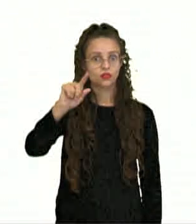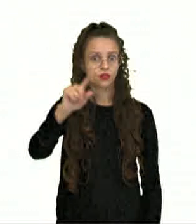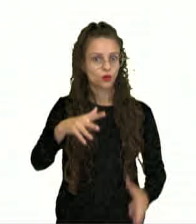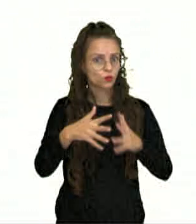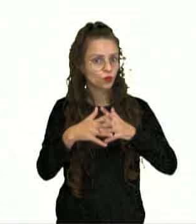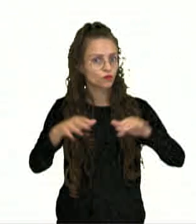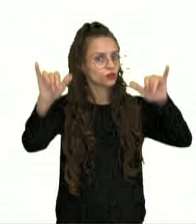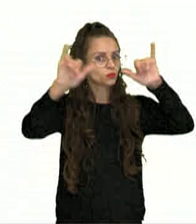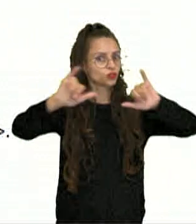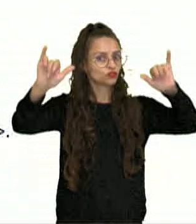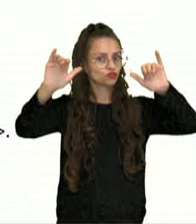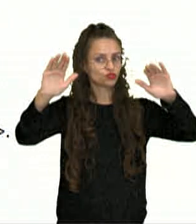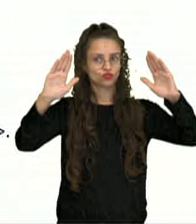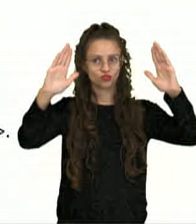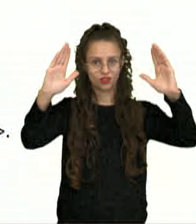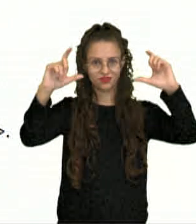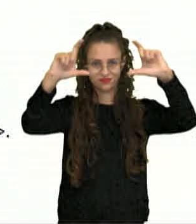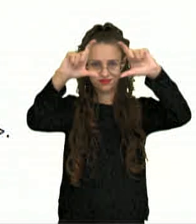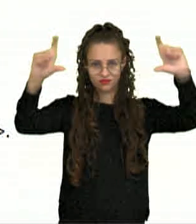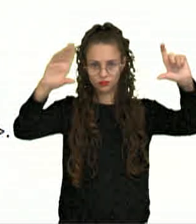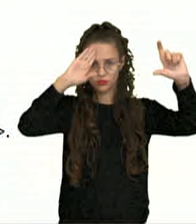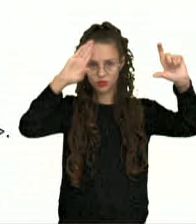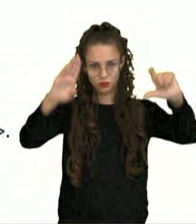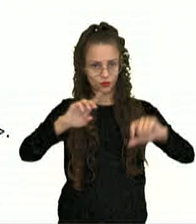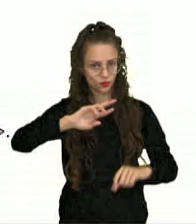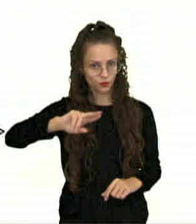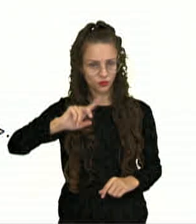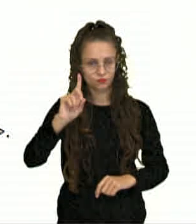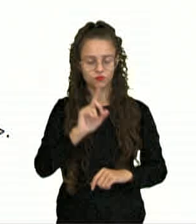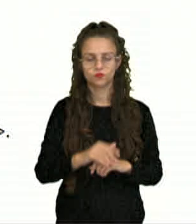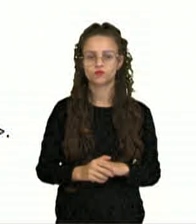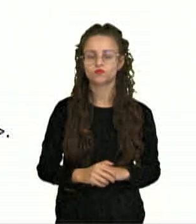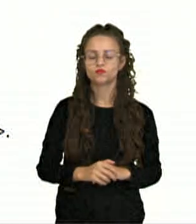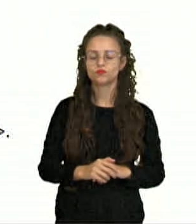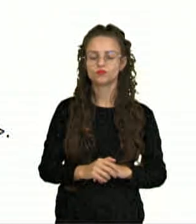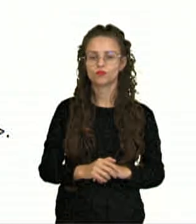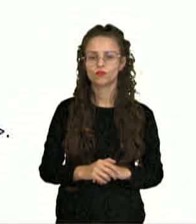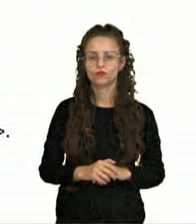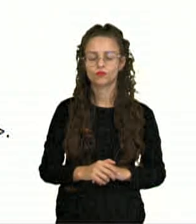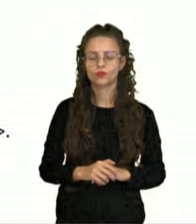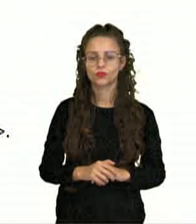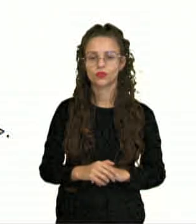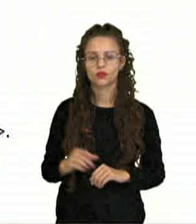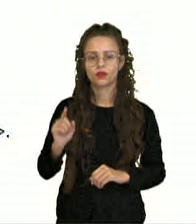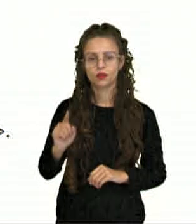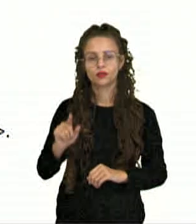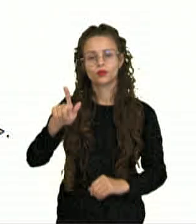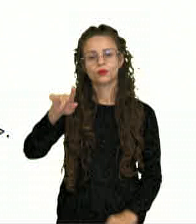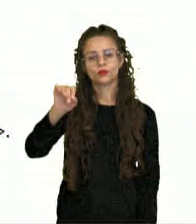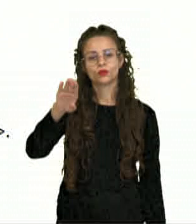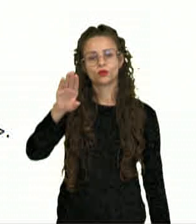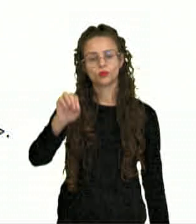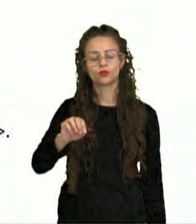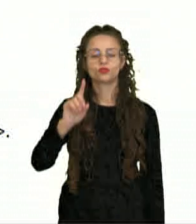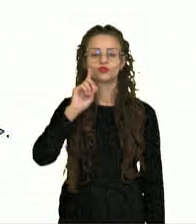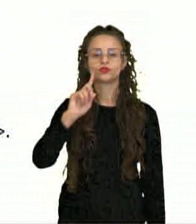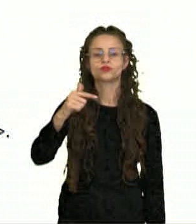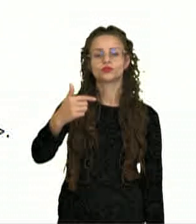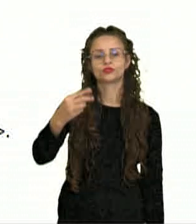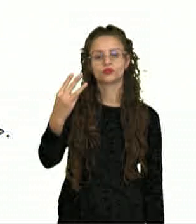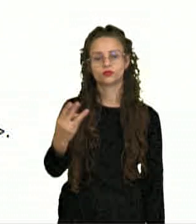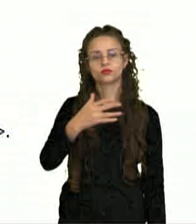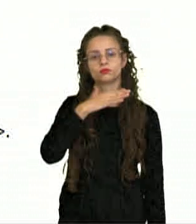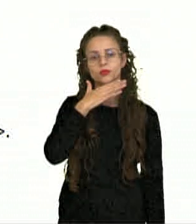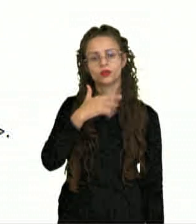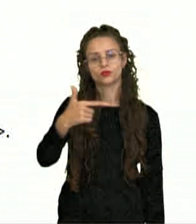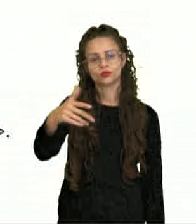com manchete. Continuando a leitura do editorial do Globo, né? De 23 de março de 2020.